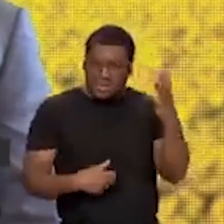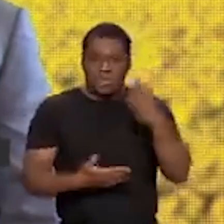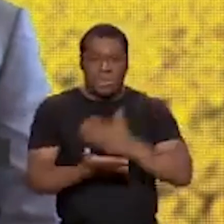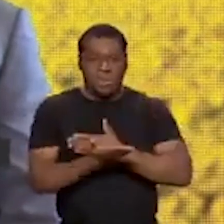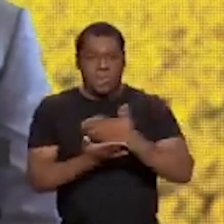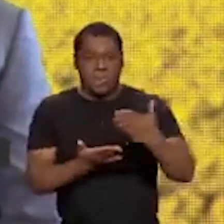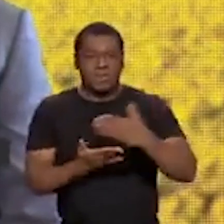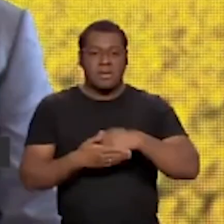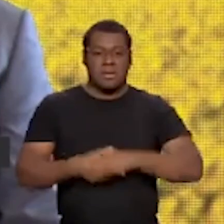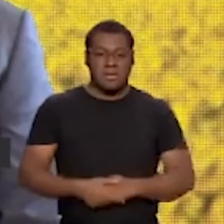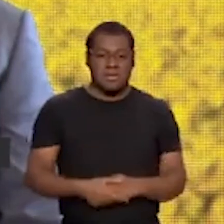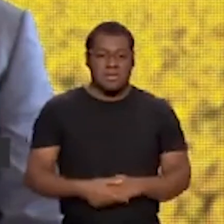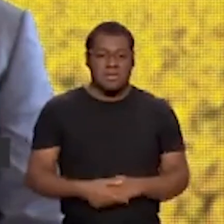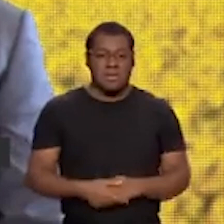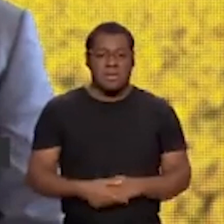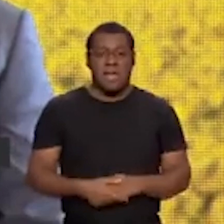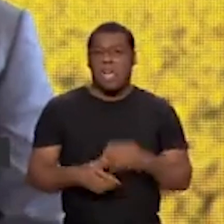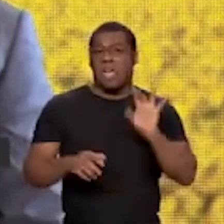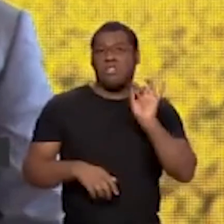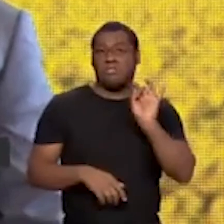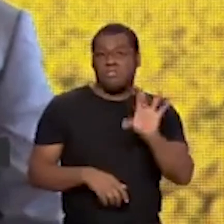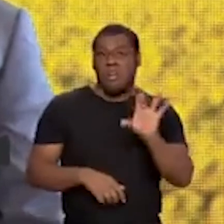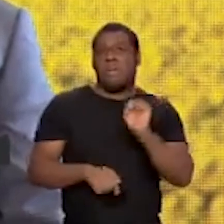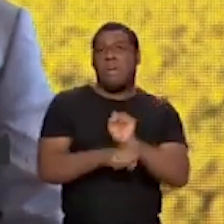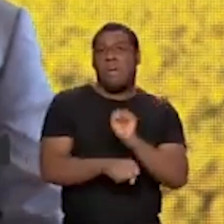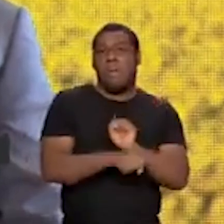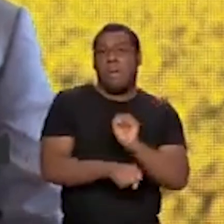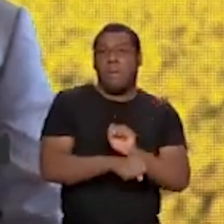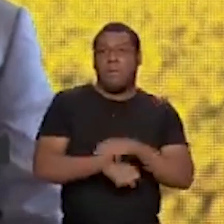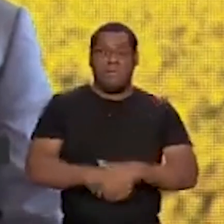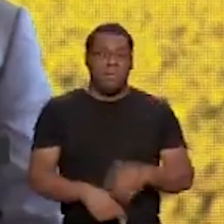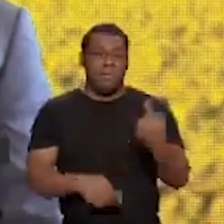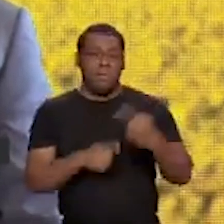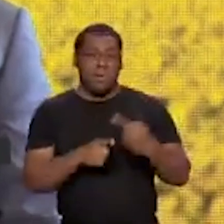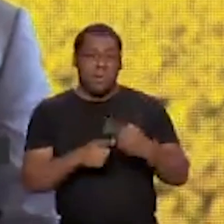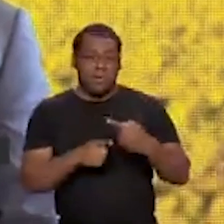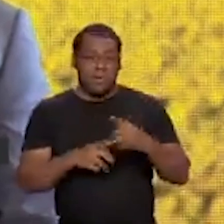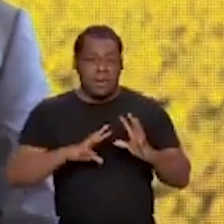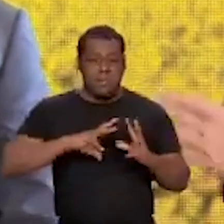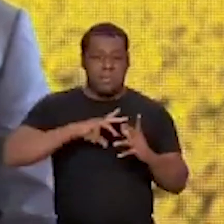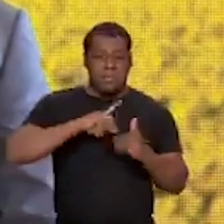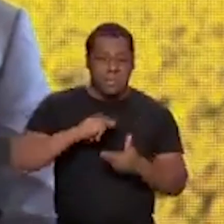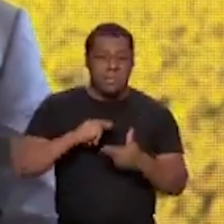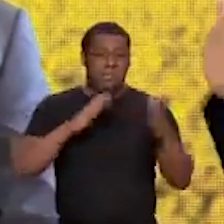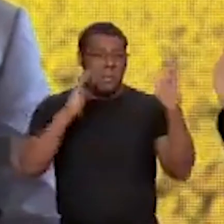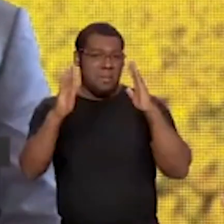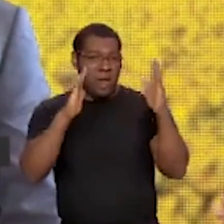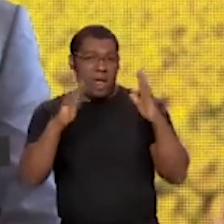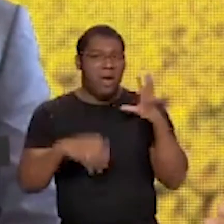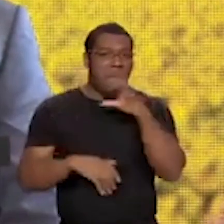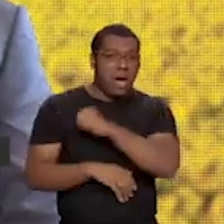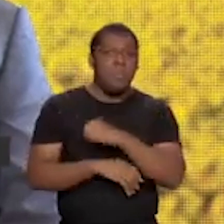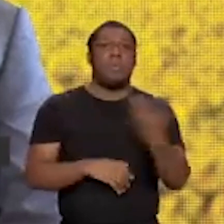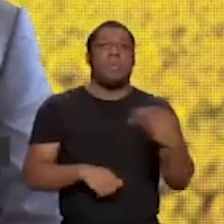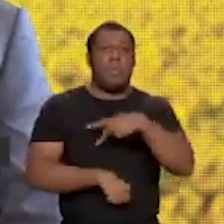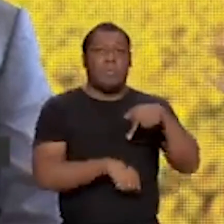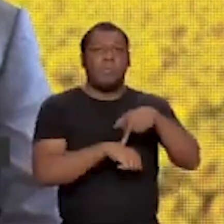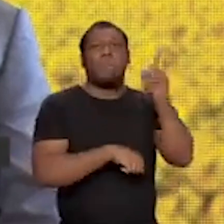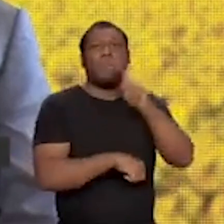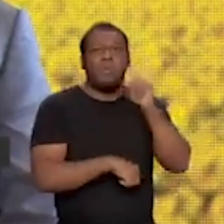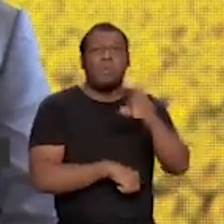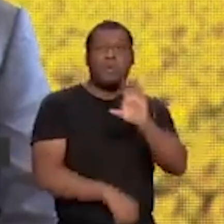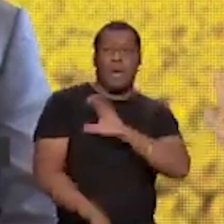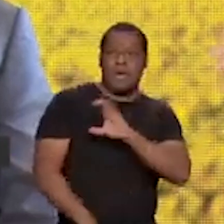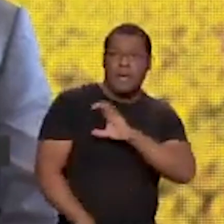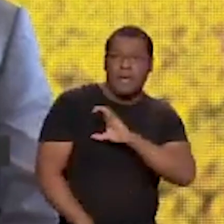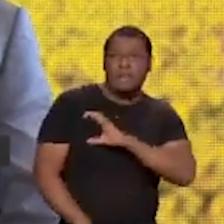ficarmos trancados pelo lado de fora, porque o mundo caminha nessa direção. A China, os Estados Unidos, a União Europeia, o Canadá,